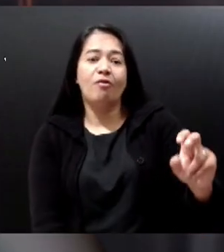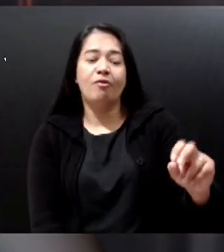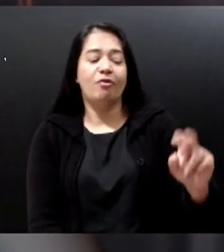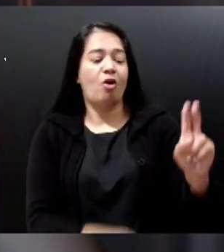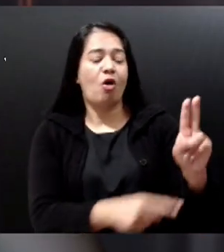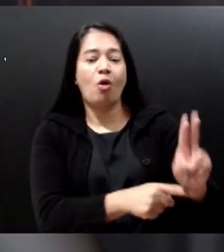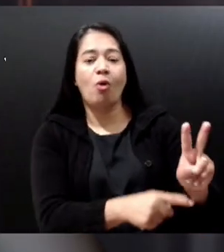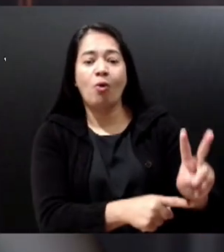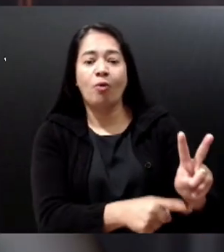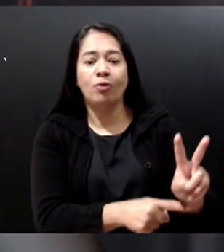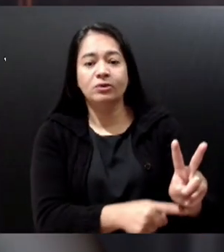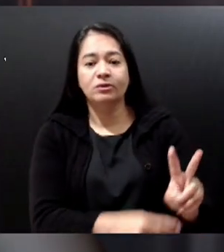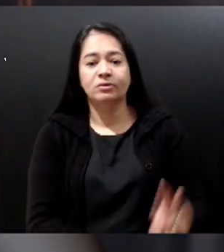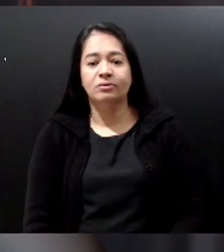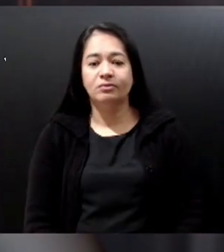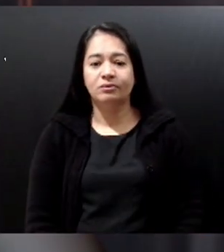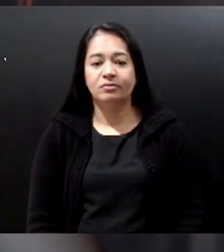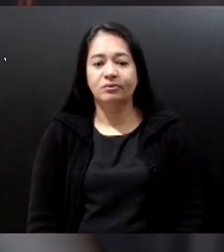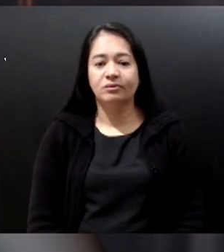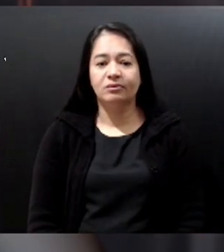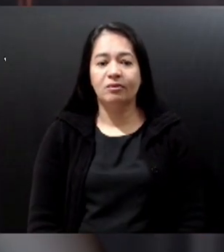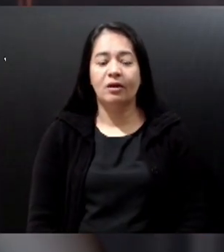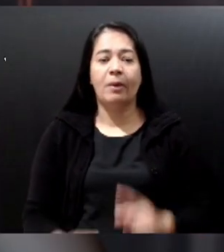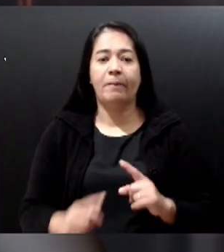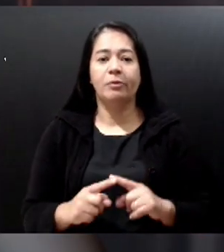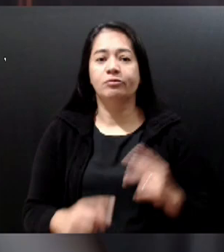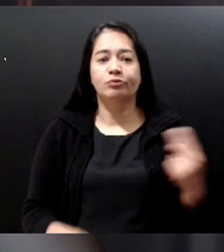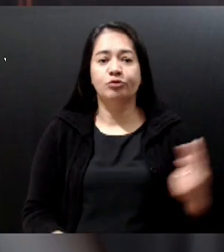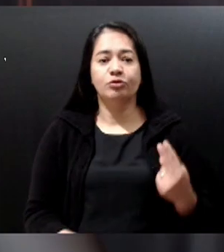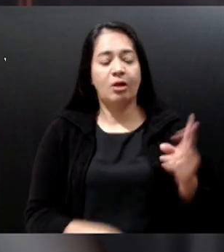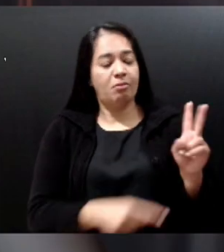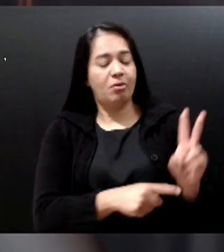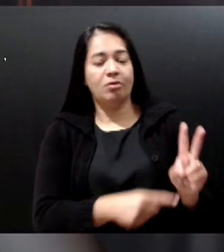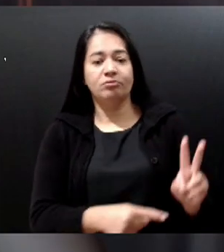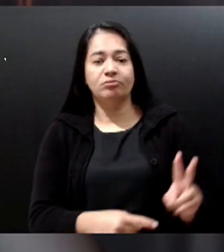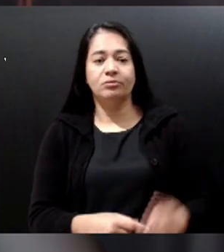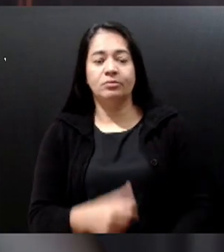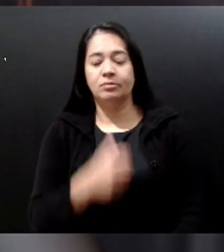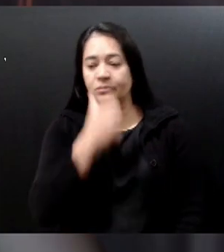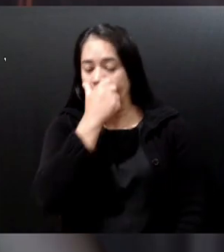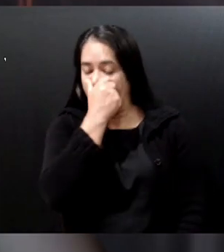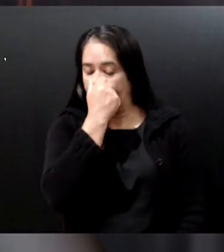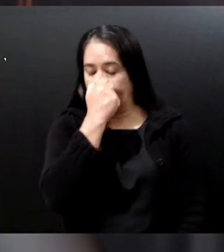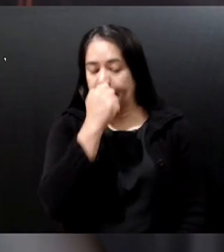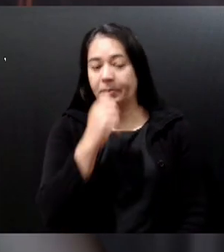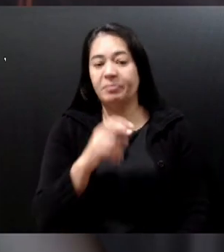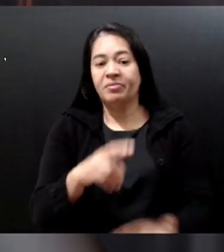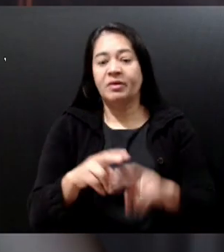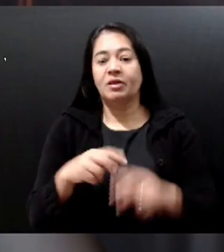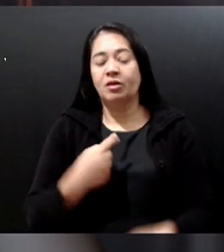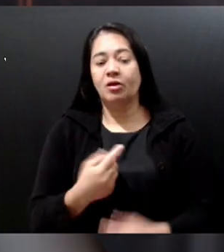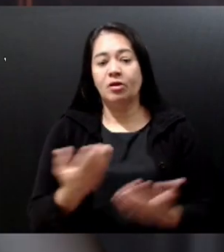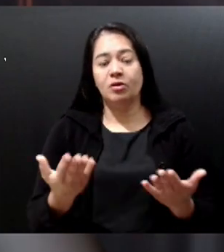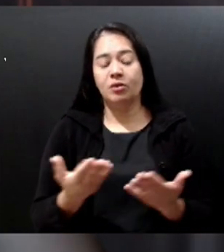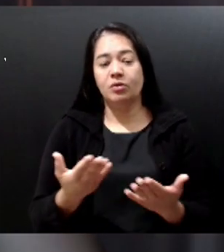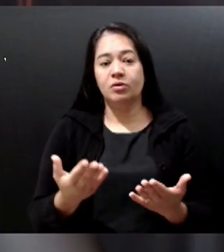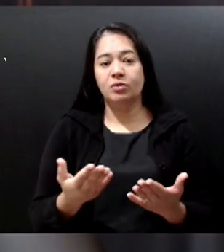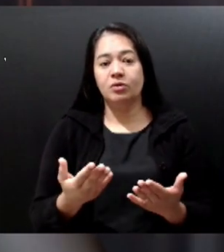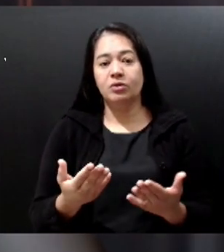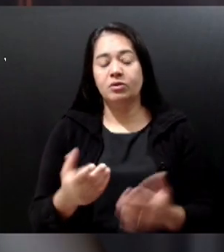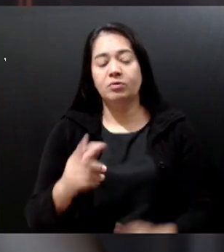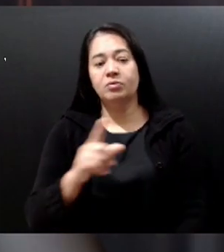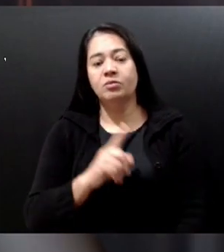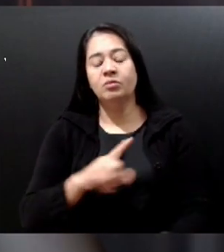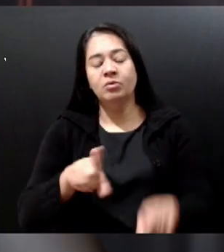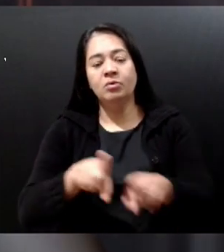tem condição. Então, fica essa falta, mas a gente ouve muito, e eu tenho também ouvido